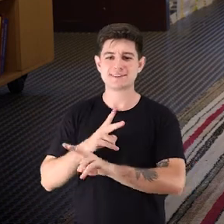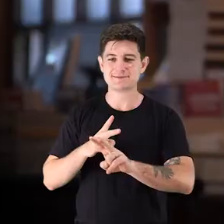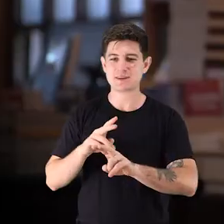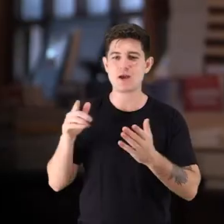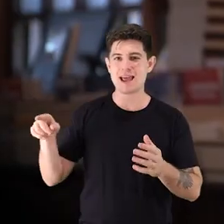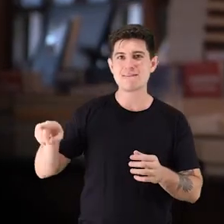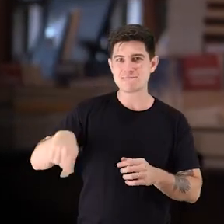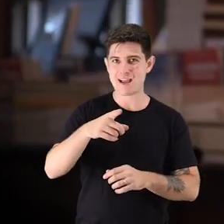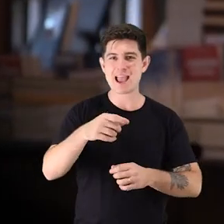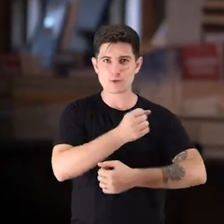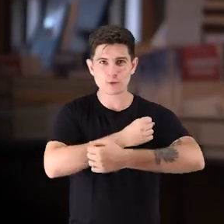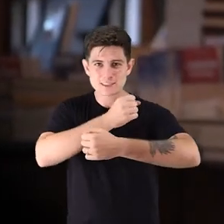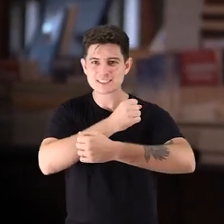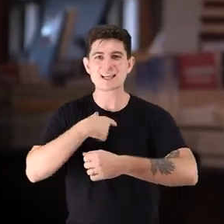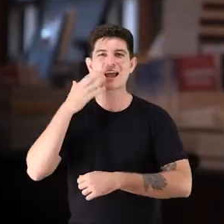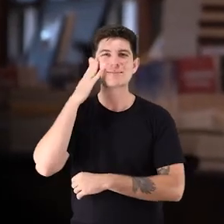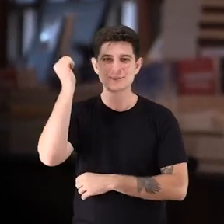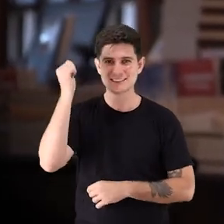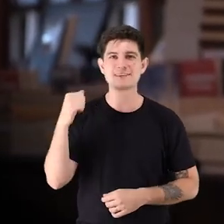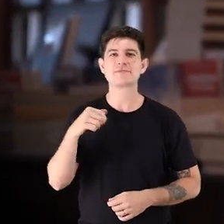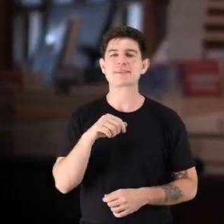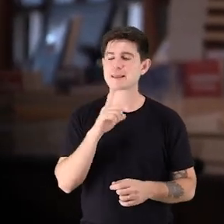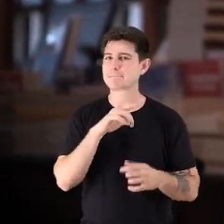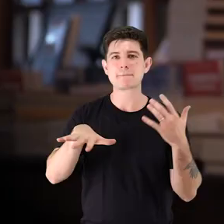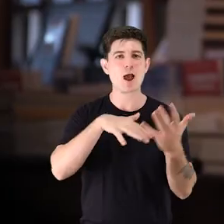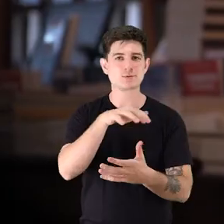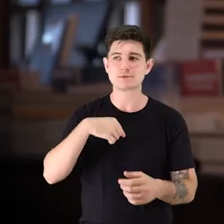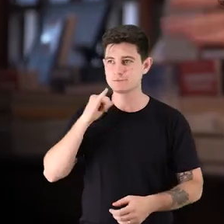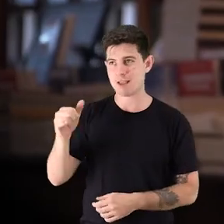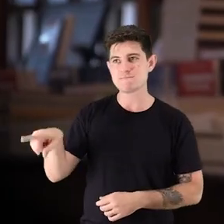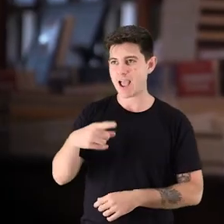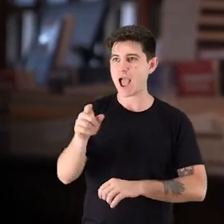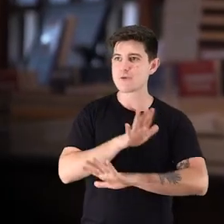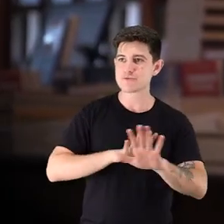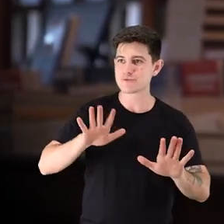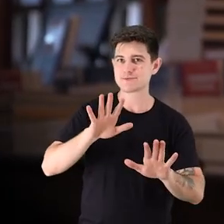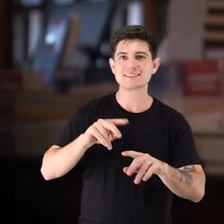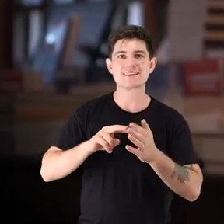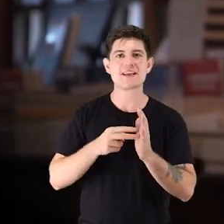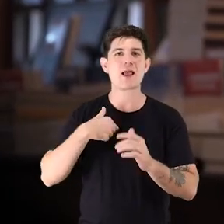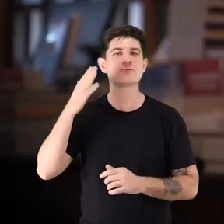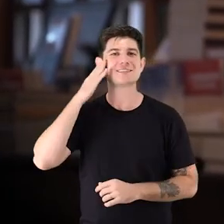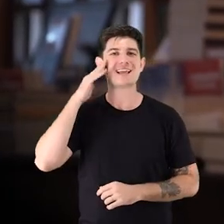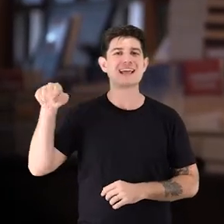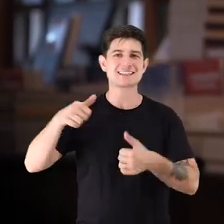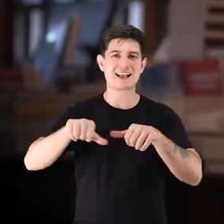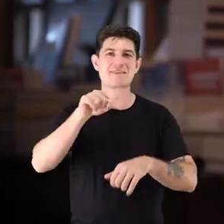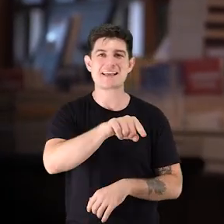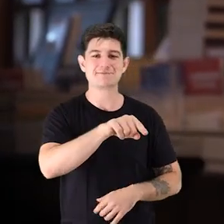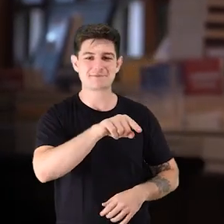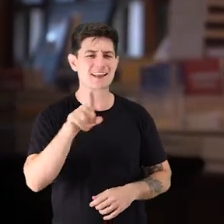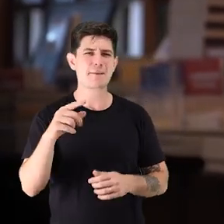furacãozinho. É um furacão. A gente sabe quando ela está na cozinha, tem marcas da cozinha. A gente fala, vem pra cá arrumar. Ela vai e arruma. Sempre arruma, mas a gente sabe que ela passou por lá. É